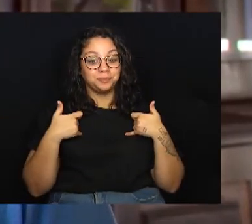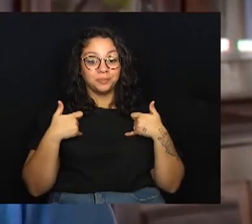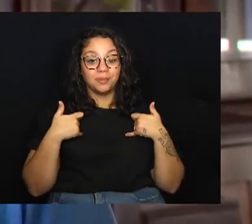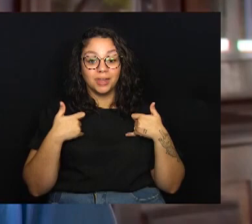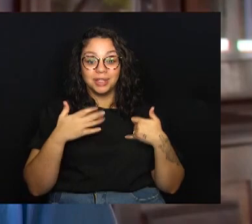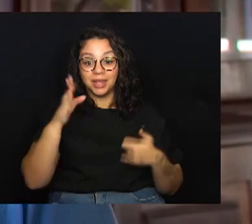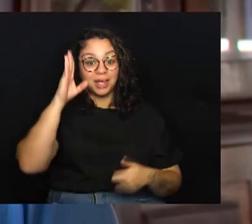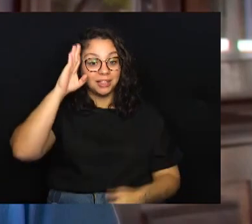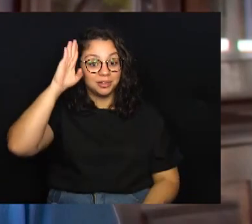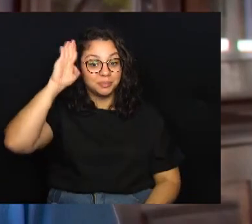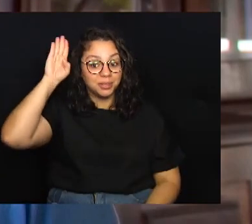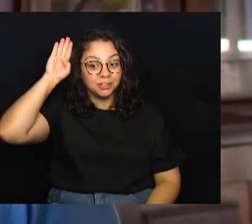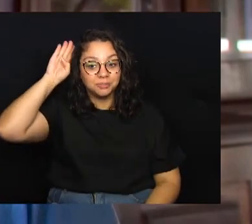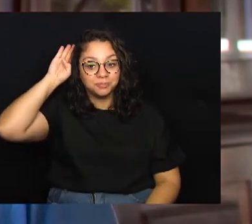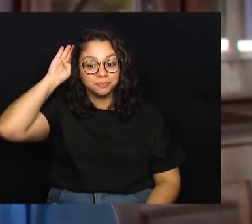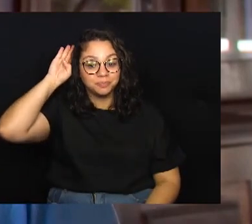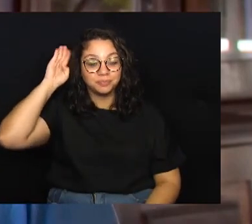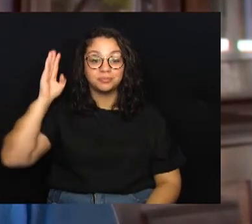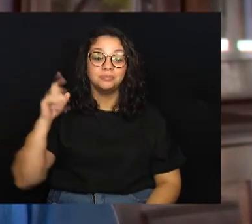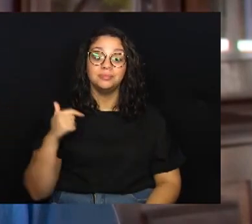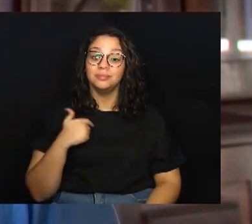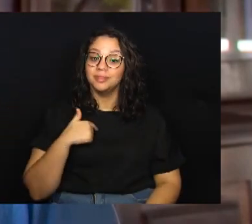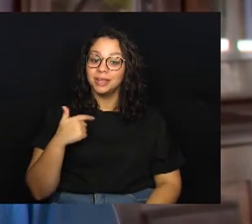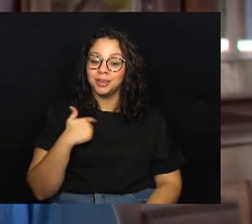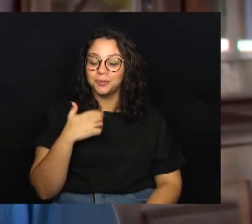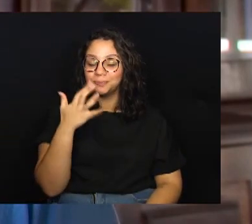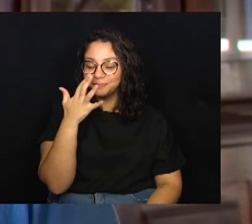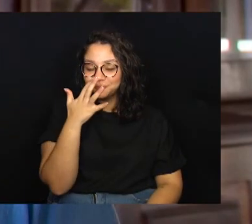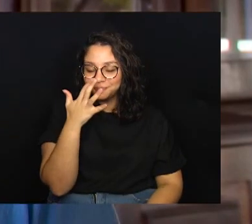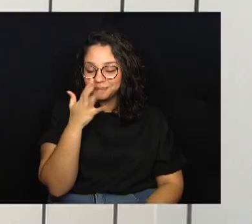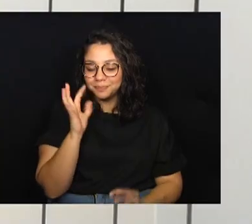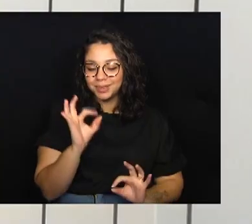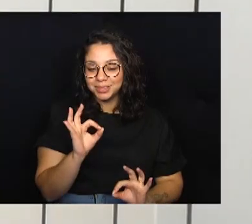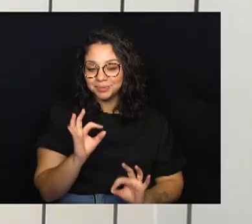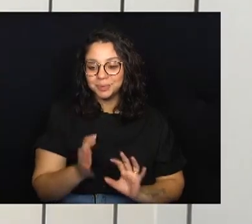pela qual eu tenho uma grande estima.